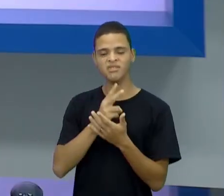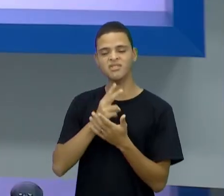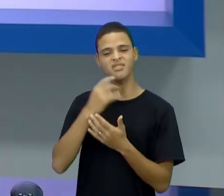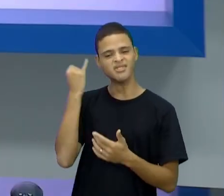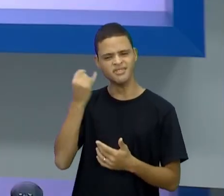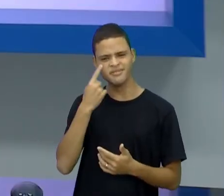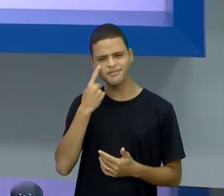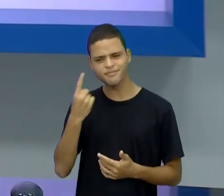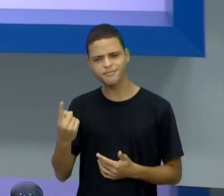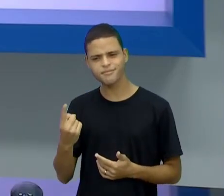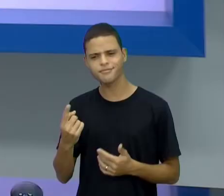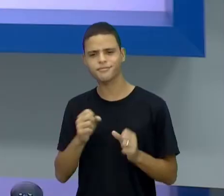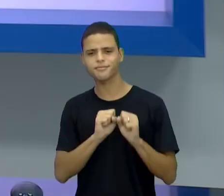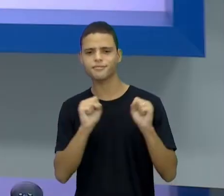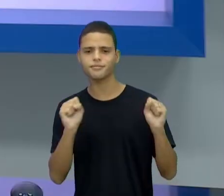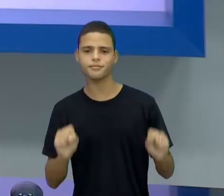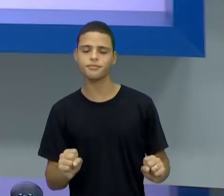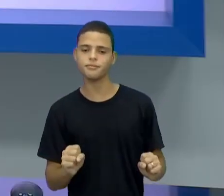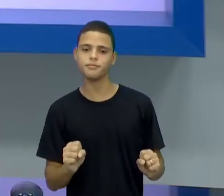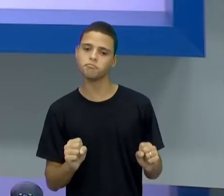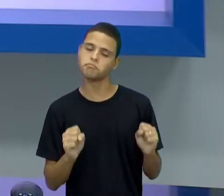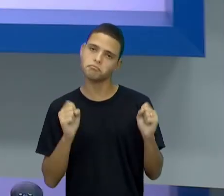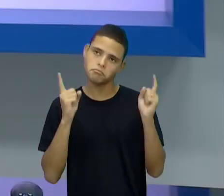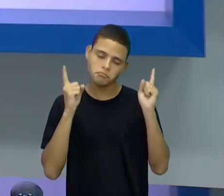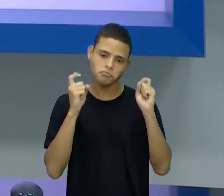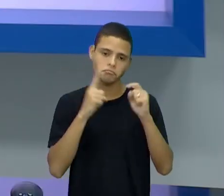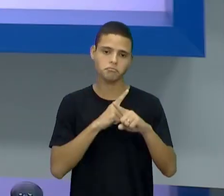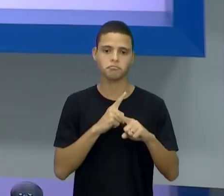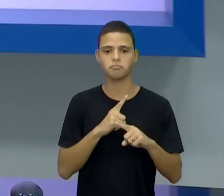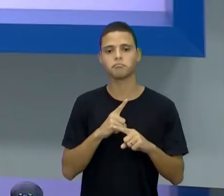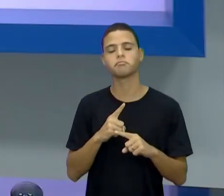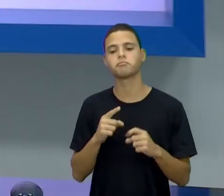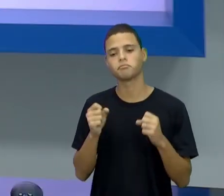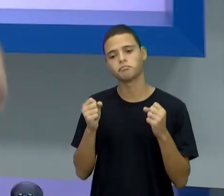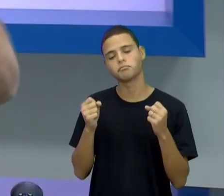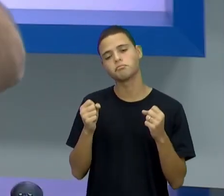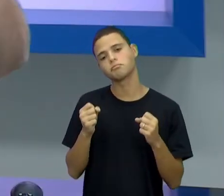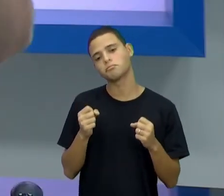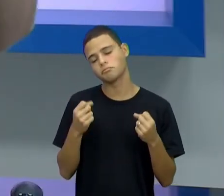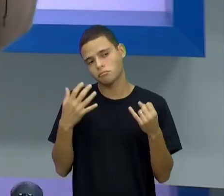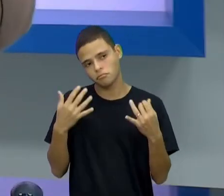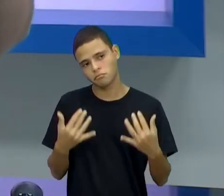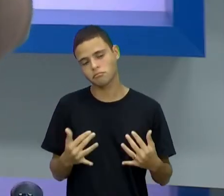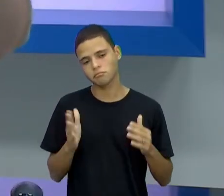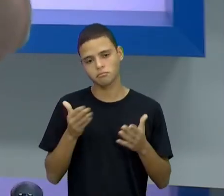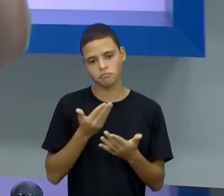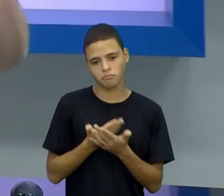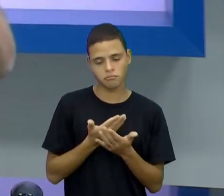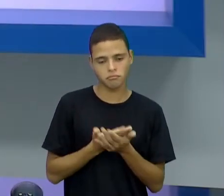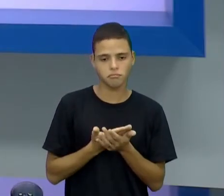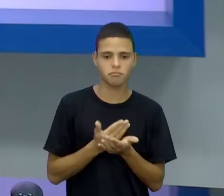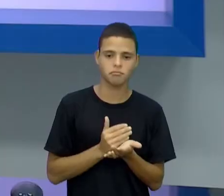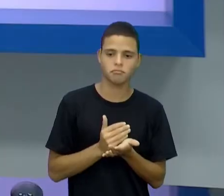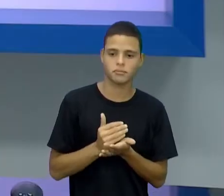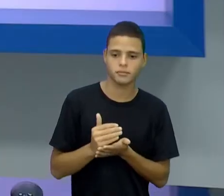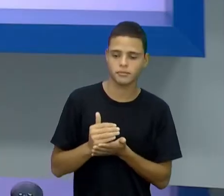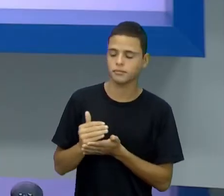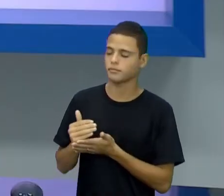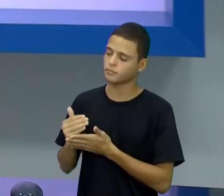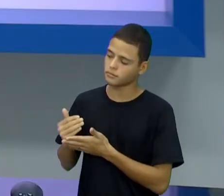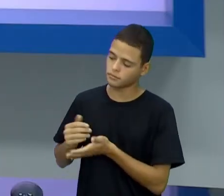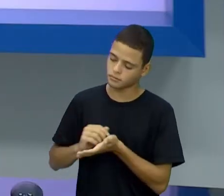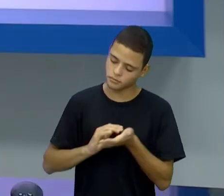são sistemas complexos, como a gente falou aí no começo da aula, e falamos aí desde o início da atividade